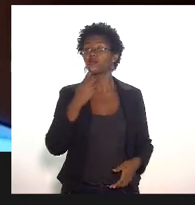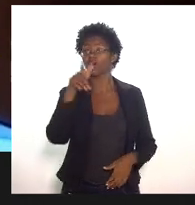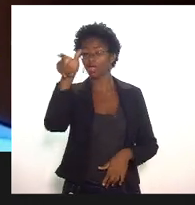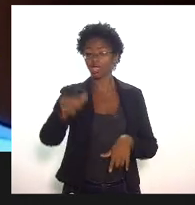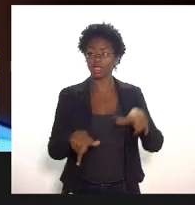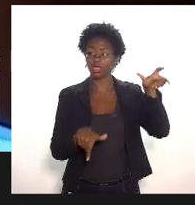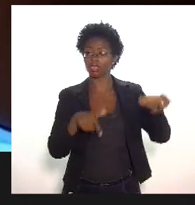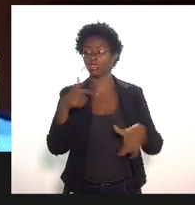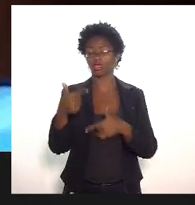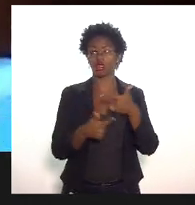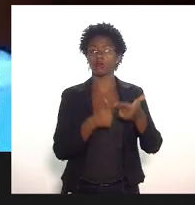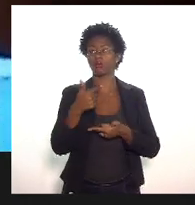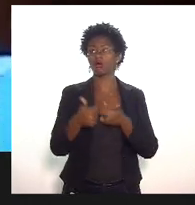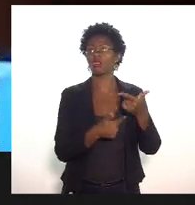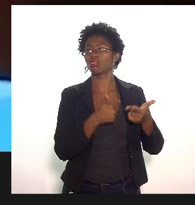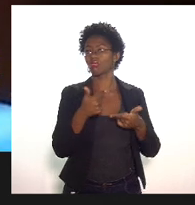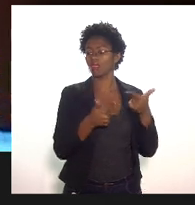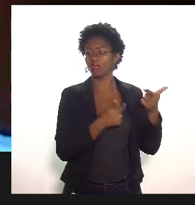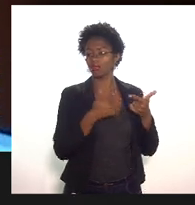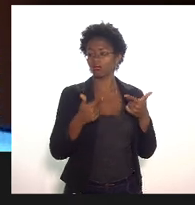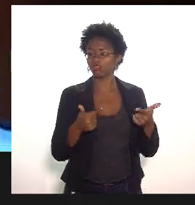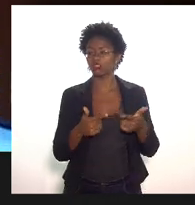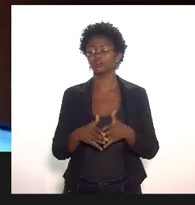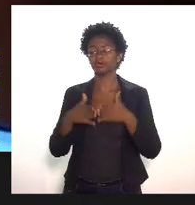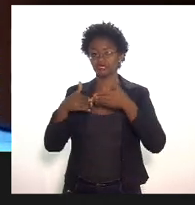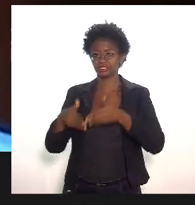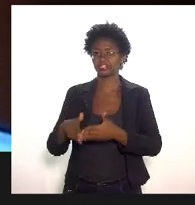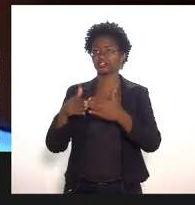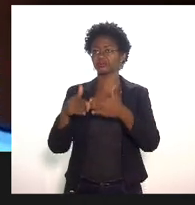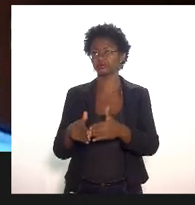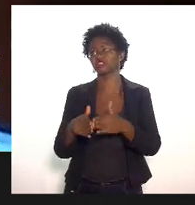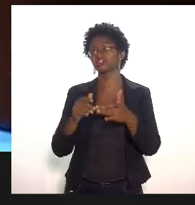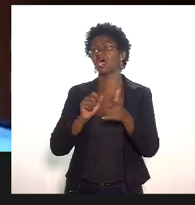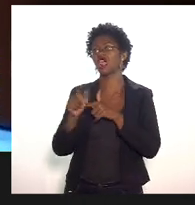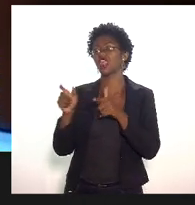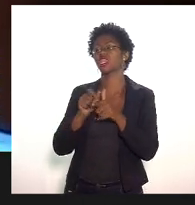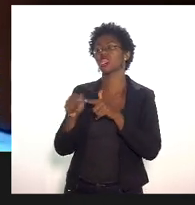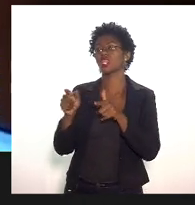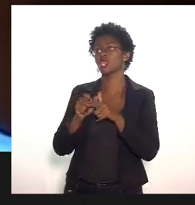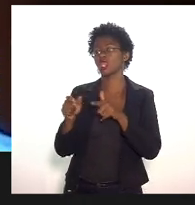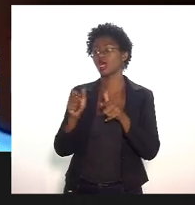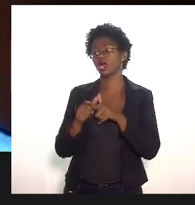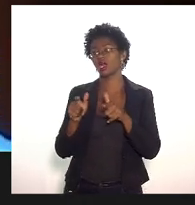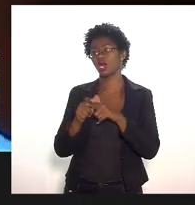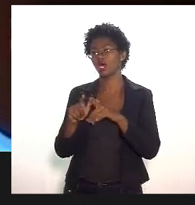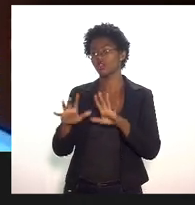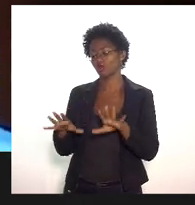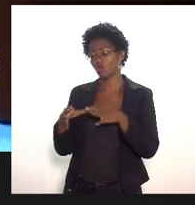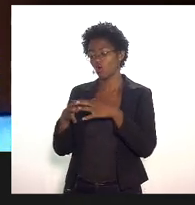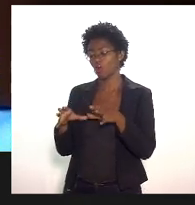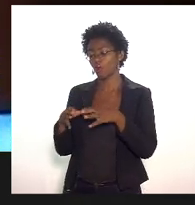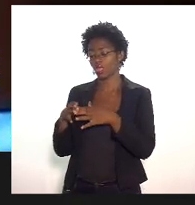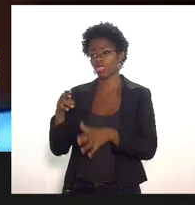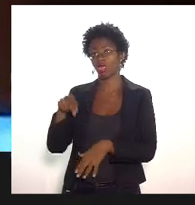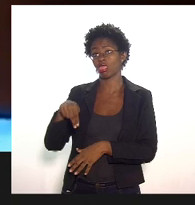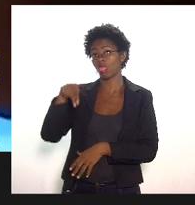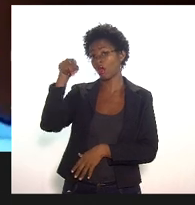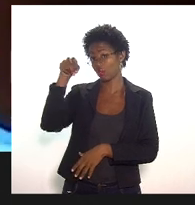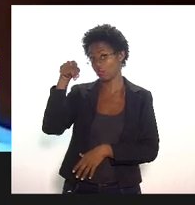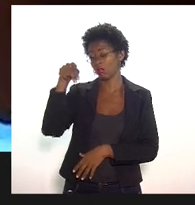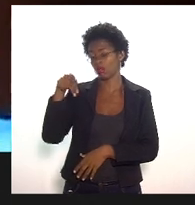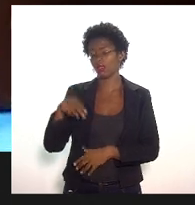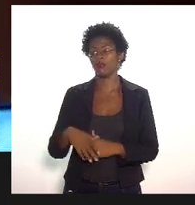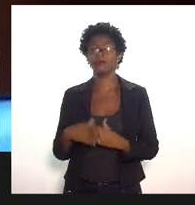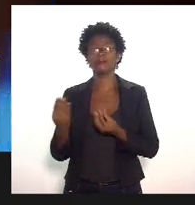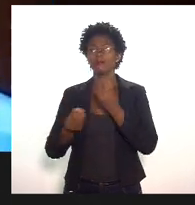dos navios de bandeira estrangeira que seriam afetados por empresas por companhias de navegação nacionais. Como que ficaria a questão